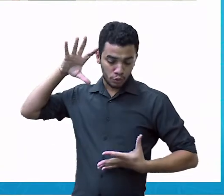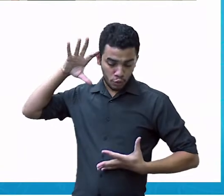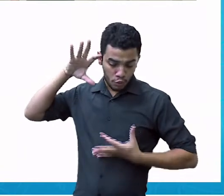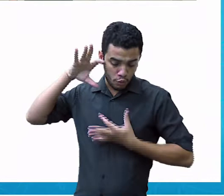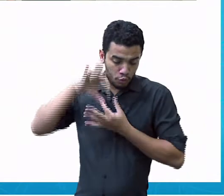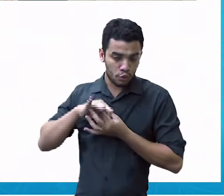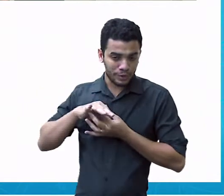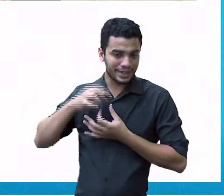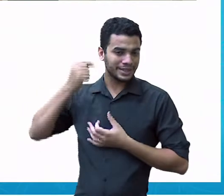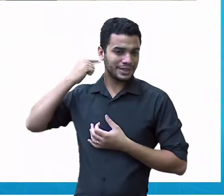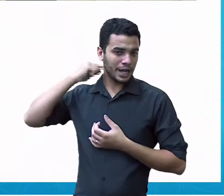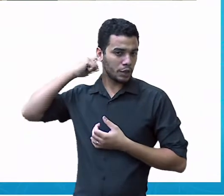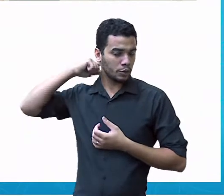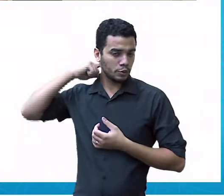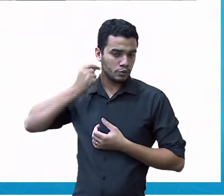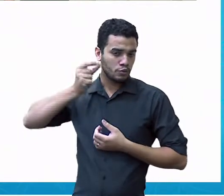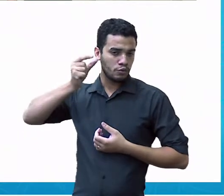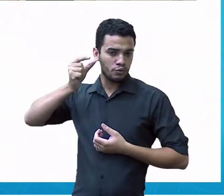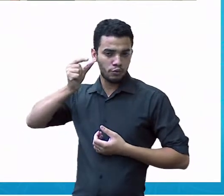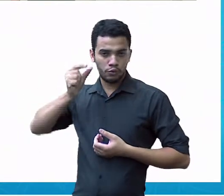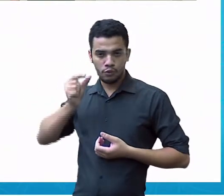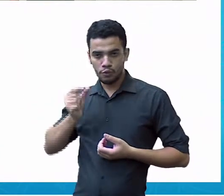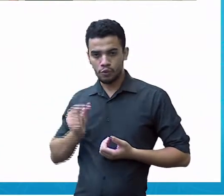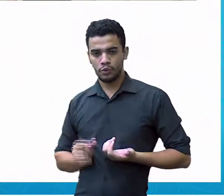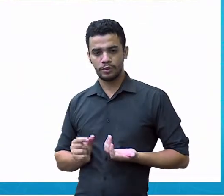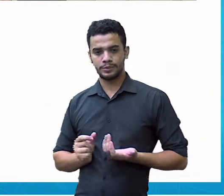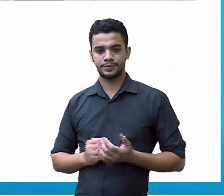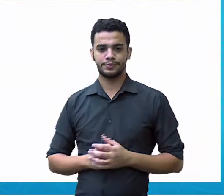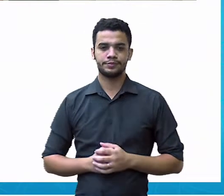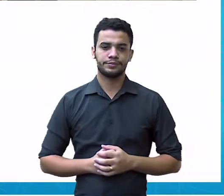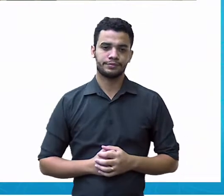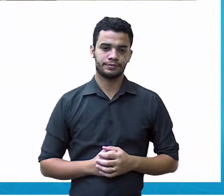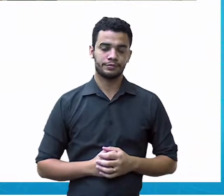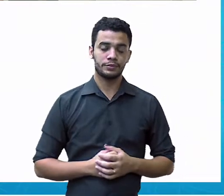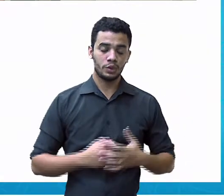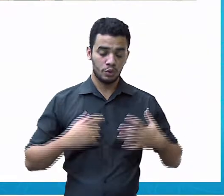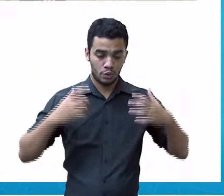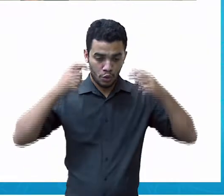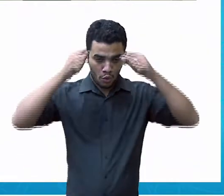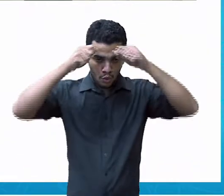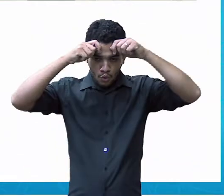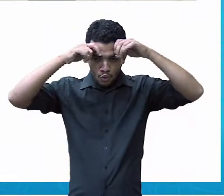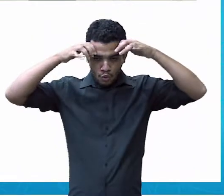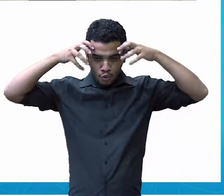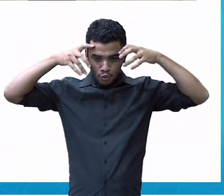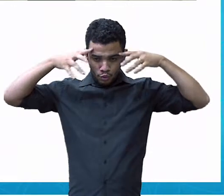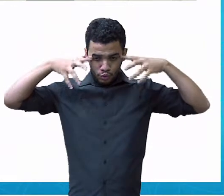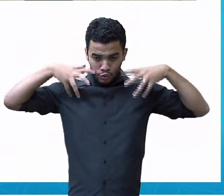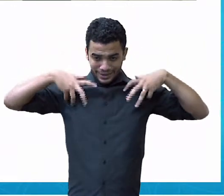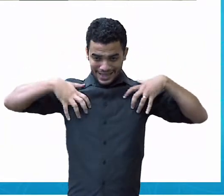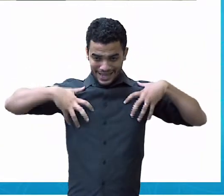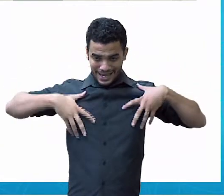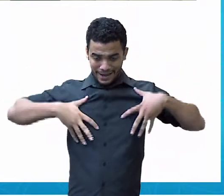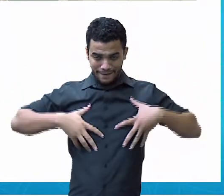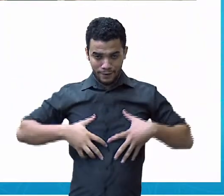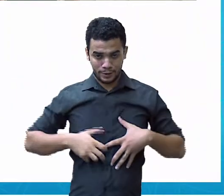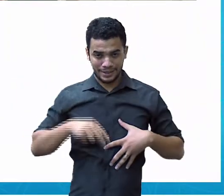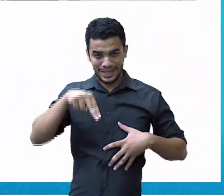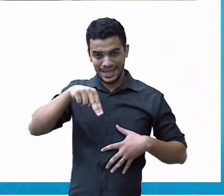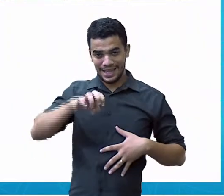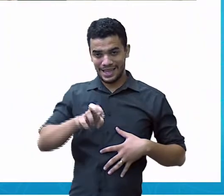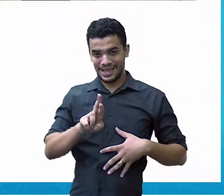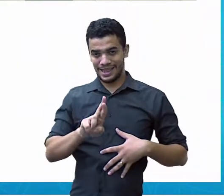Os nervos saem do encéfalo e da medula e se distribuem por todo o